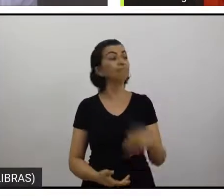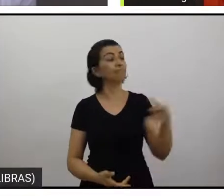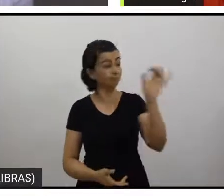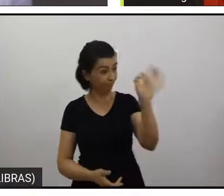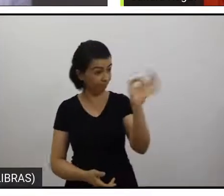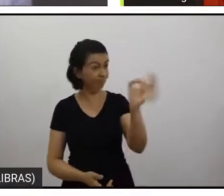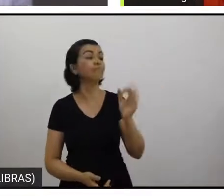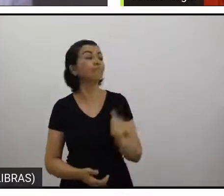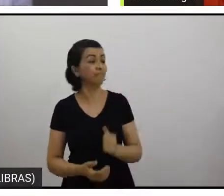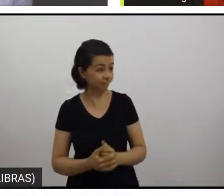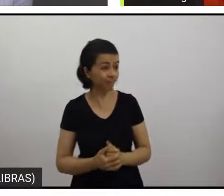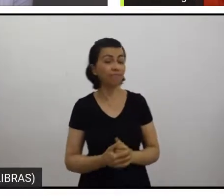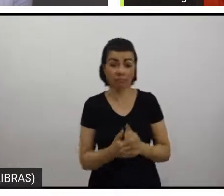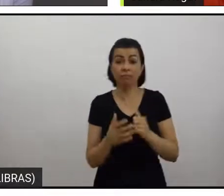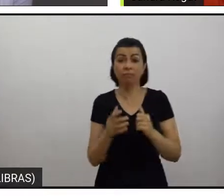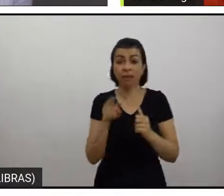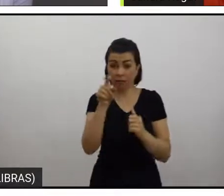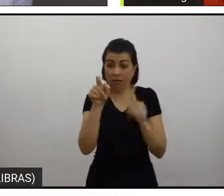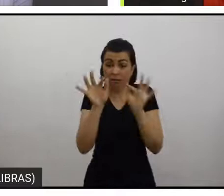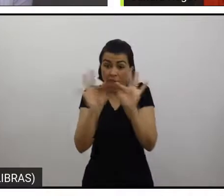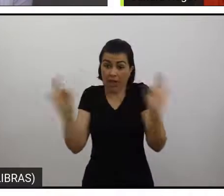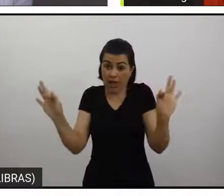Eu até anotei algumas frases que você